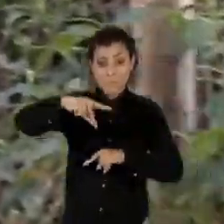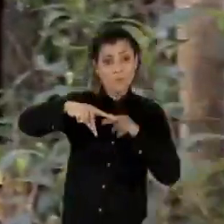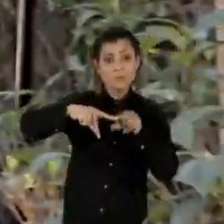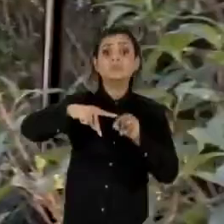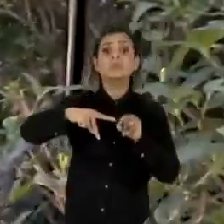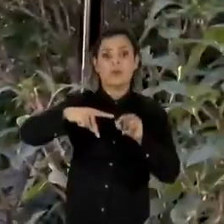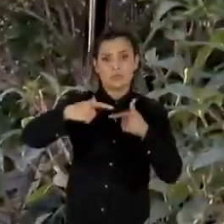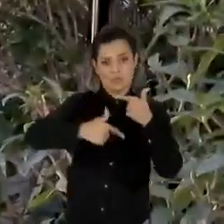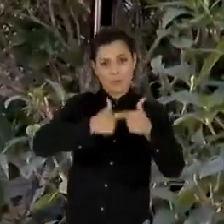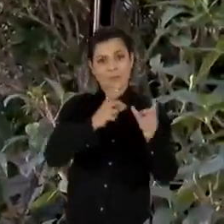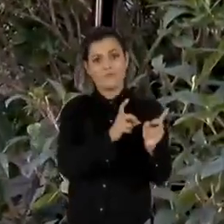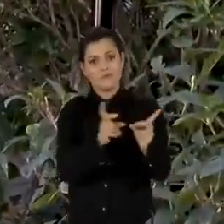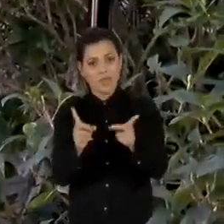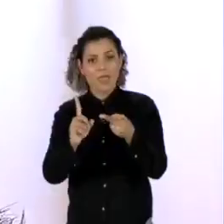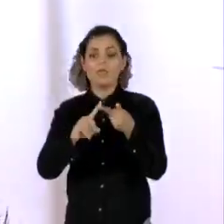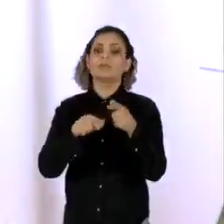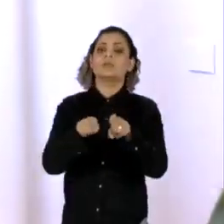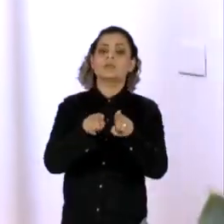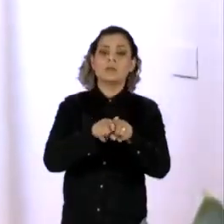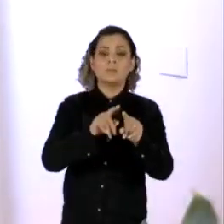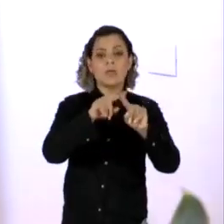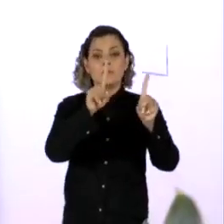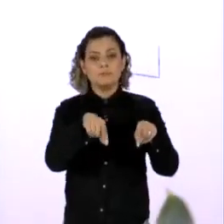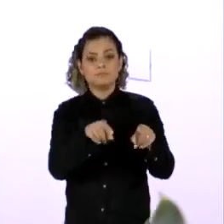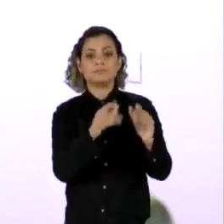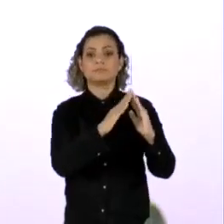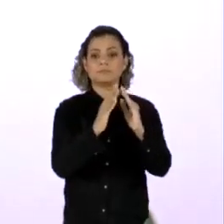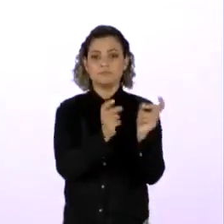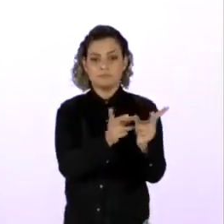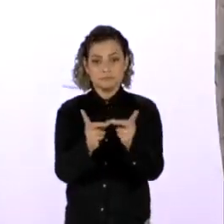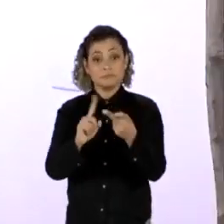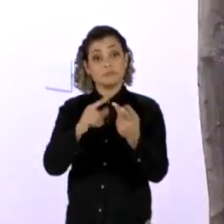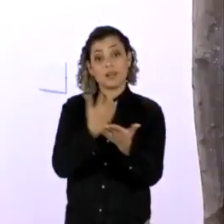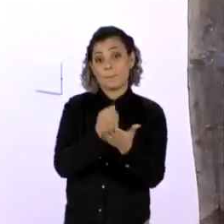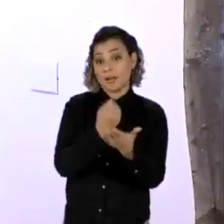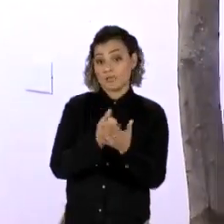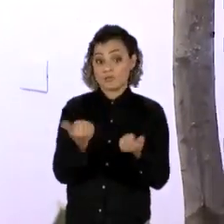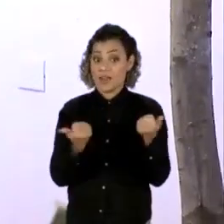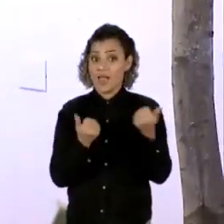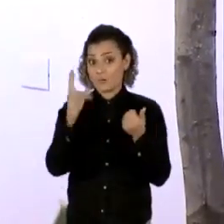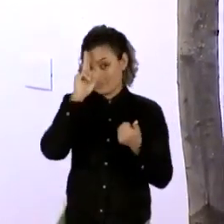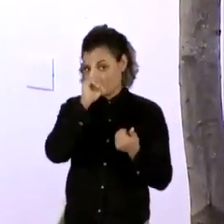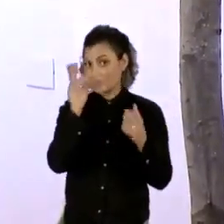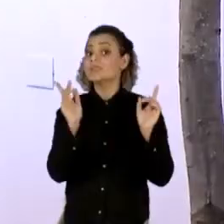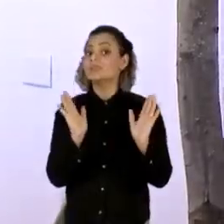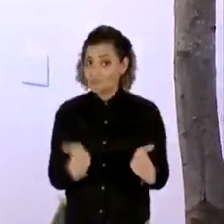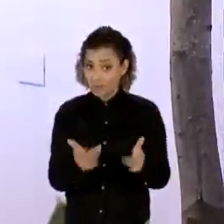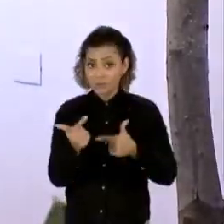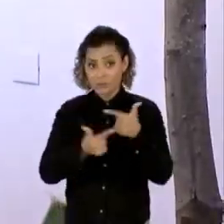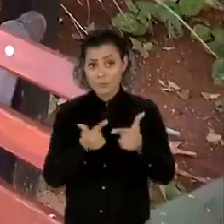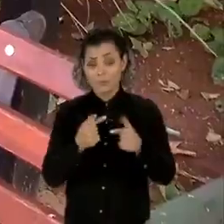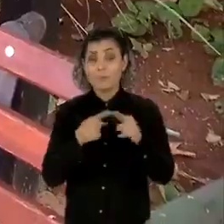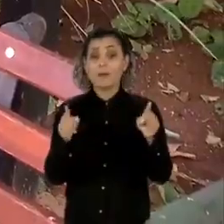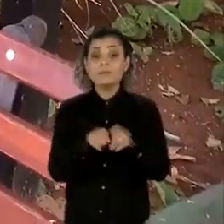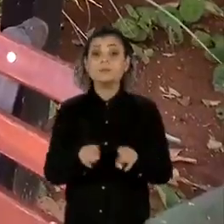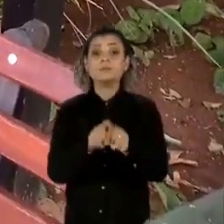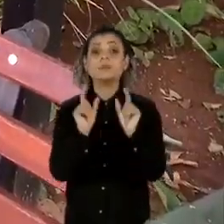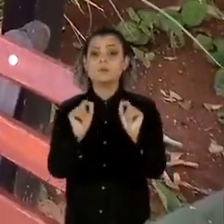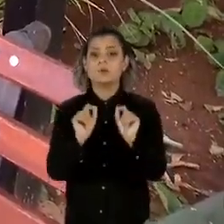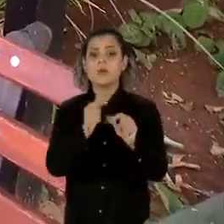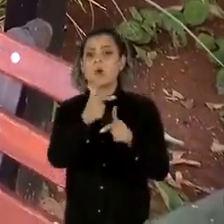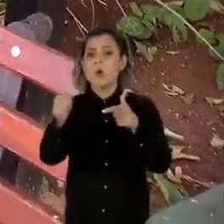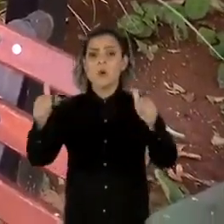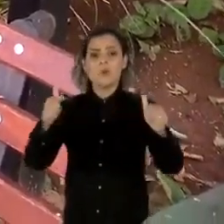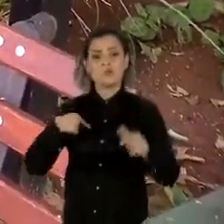já trabalhou com vendas corretagem de imóveis e até aplicativos de transporte além de se ocupar como muitos outros